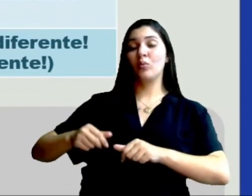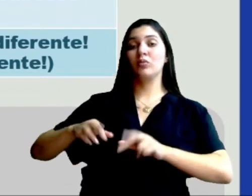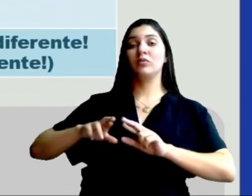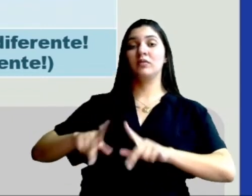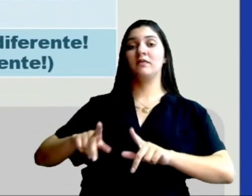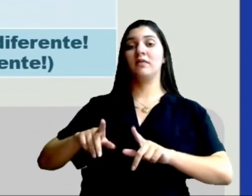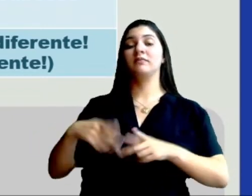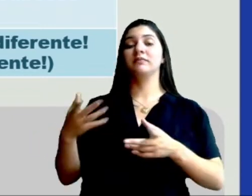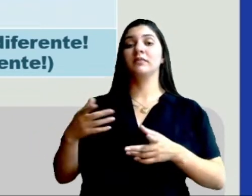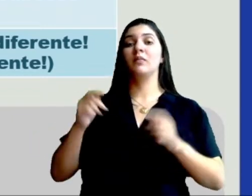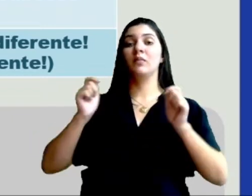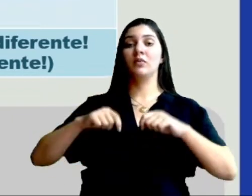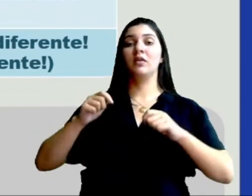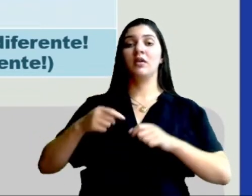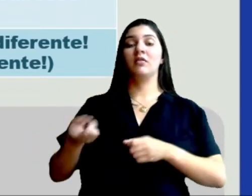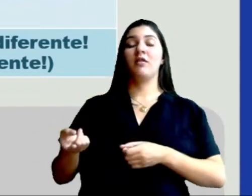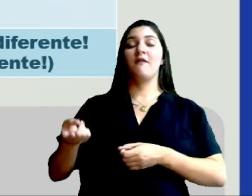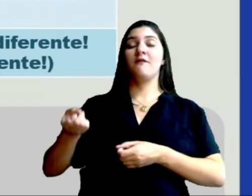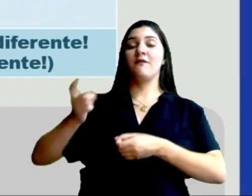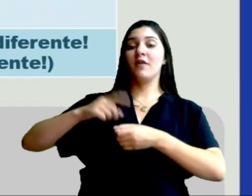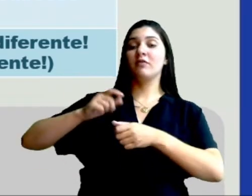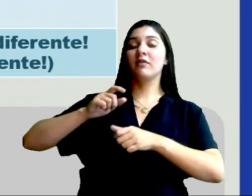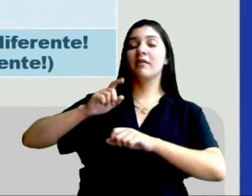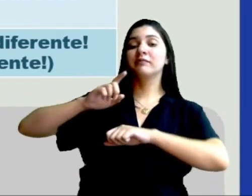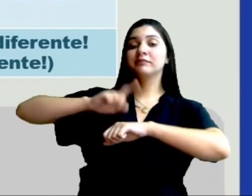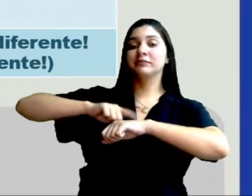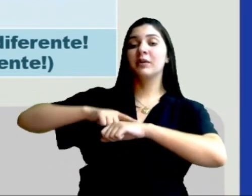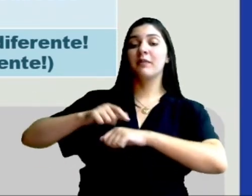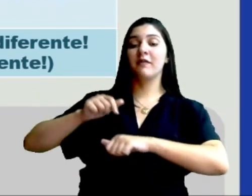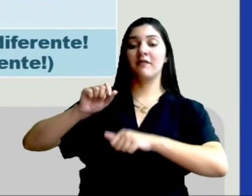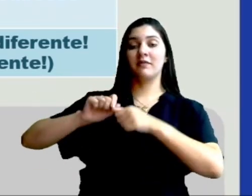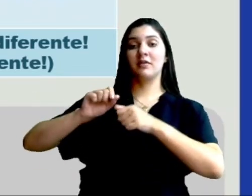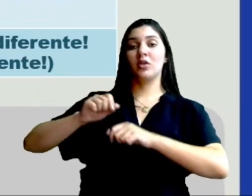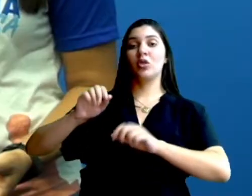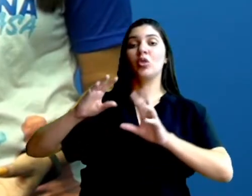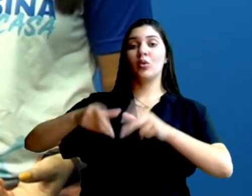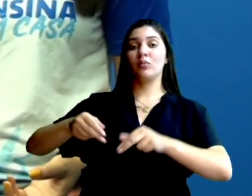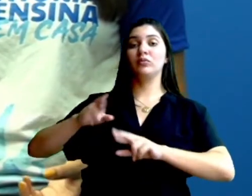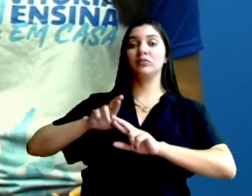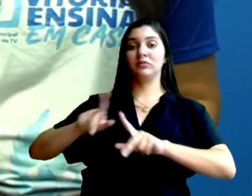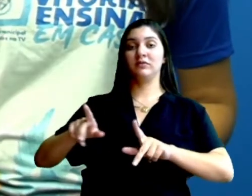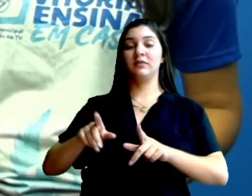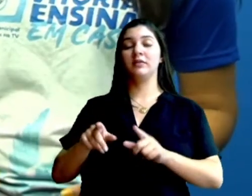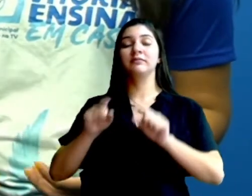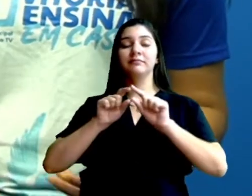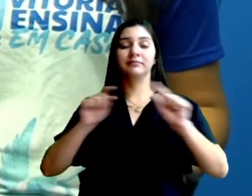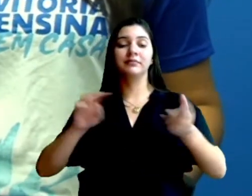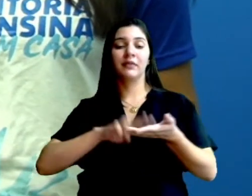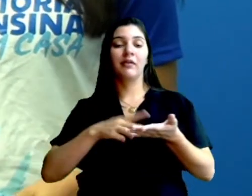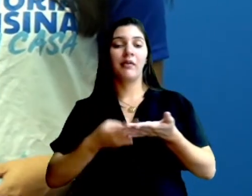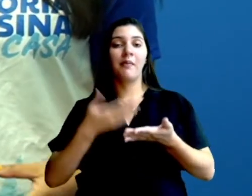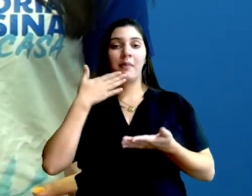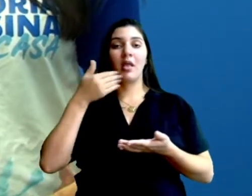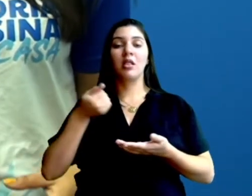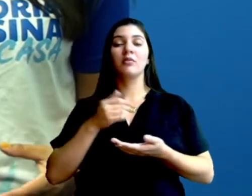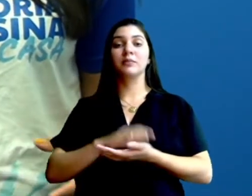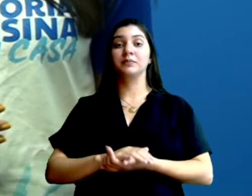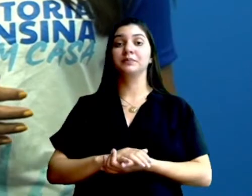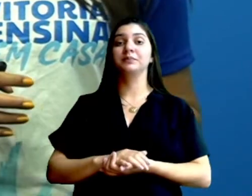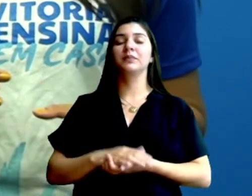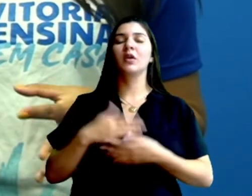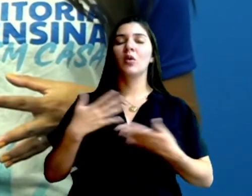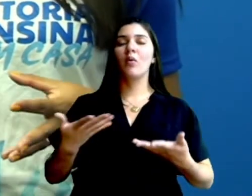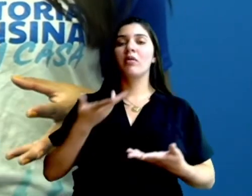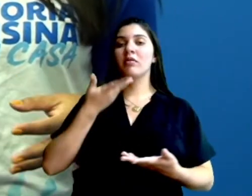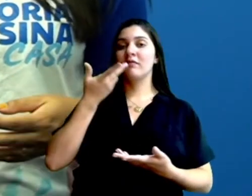tomara que eu pudesse voltar no tempo e fazer tudo diferente. Seria uma tradução melhor para essa frase, certo? Então, quando a